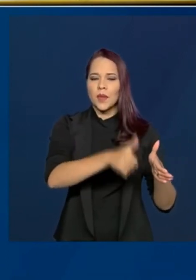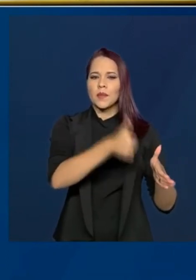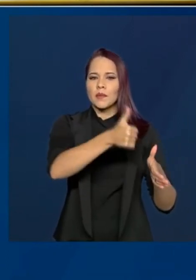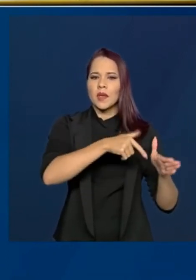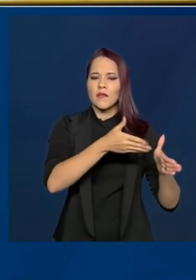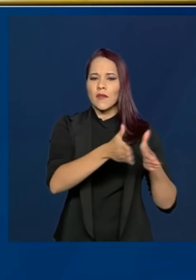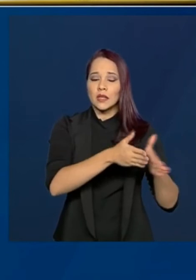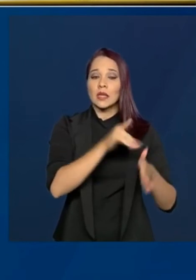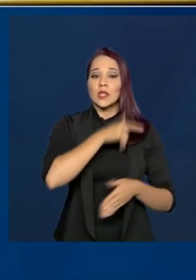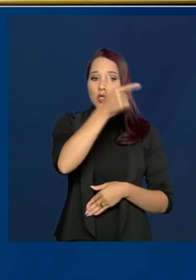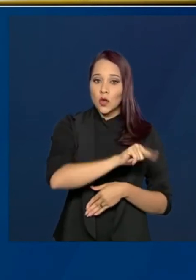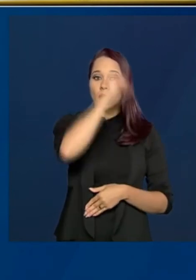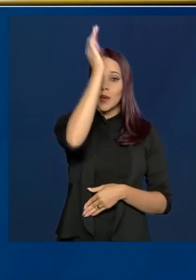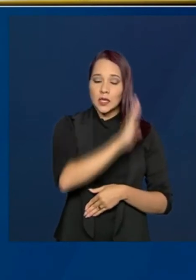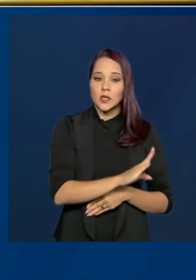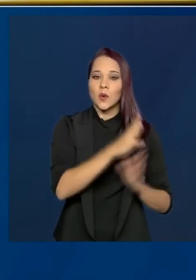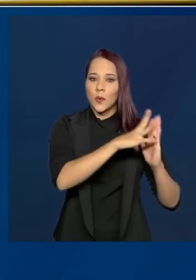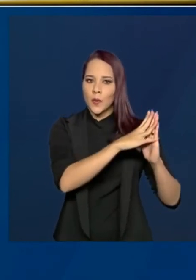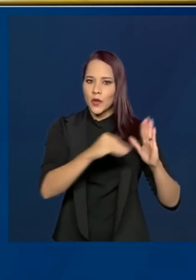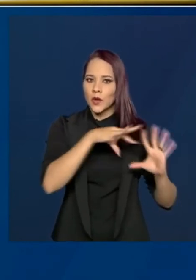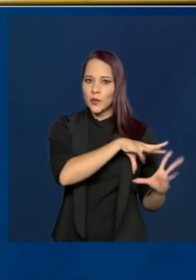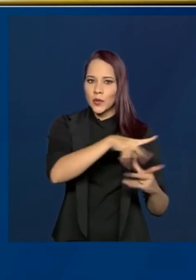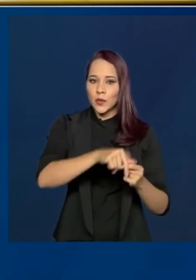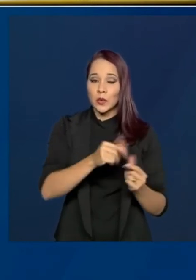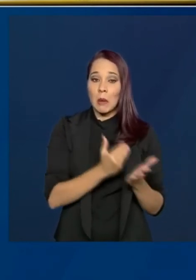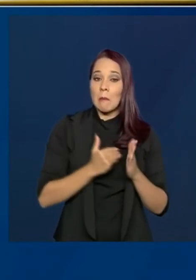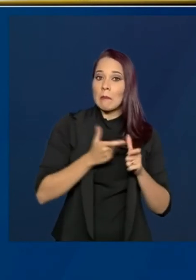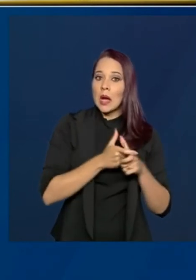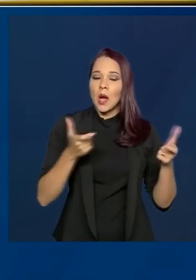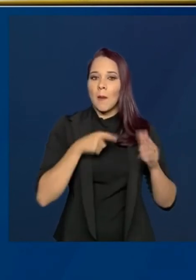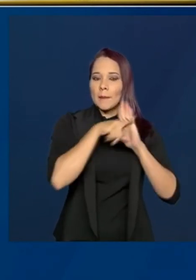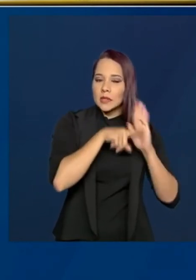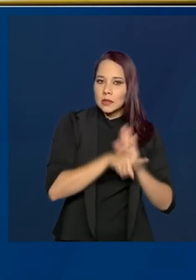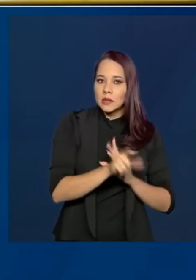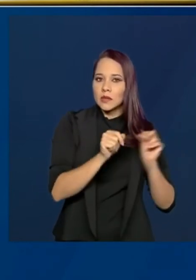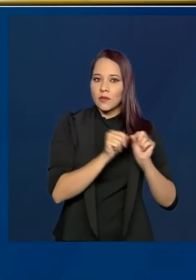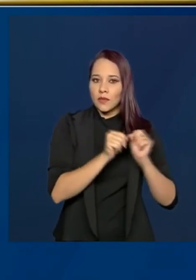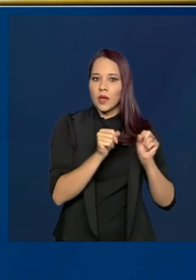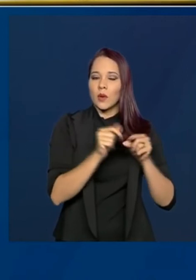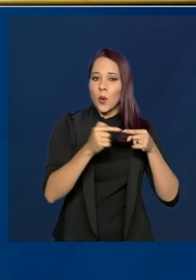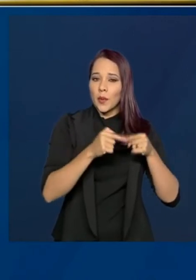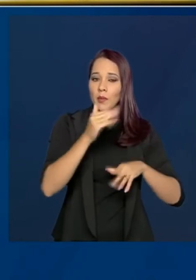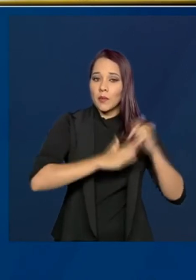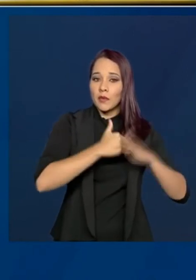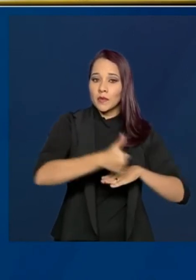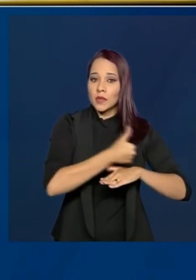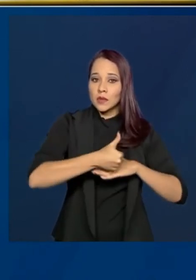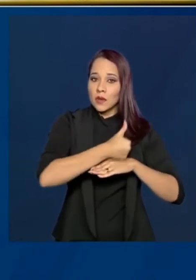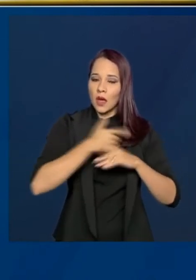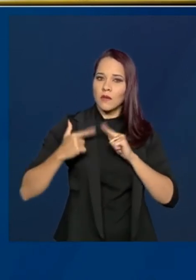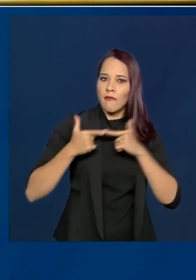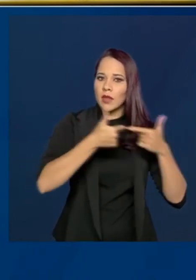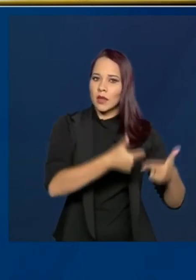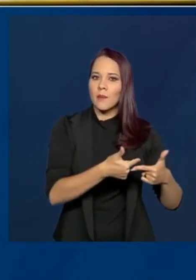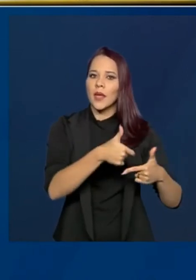tivemos, de novo, o Brasil como exemplo para o mundo, a maior pesquisa conduzida em relação a profissionais em